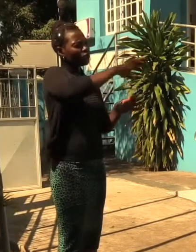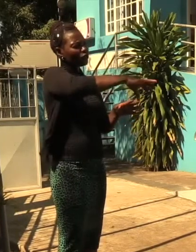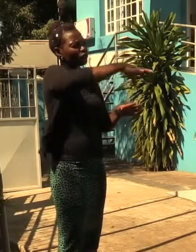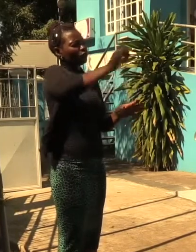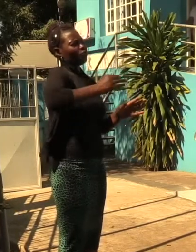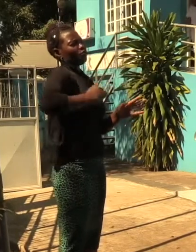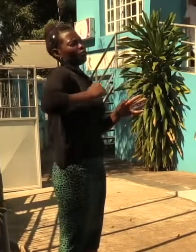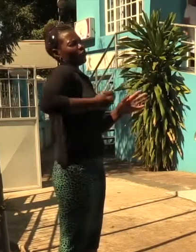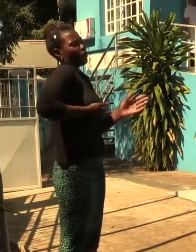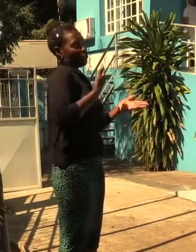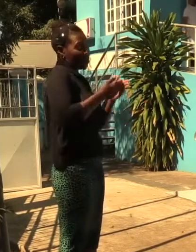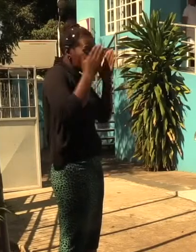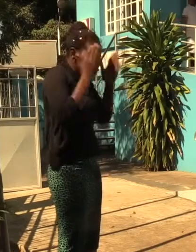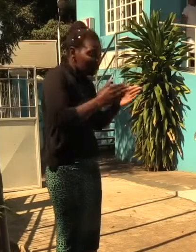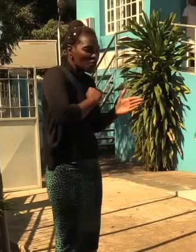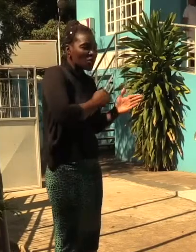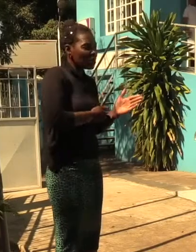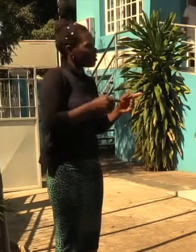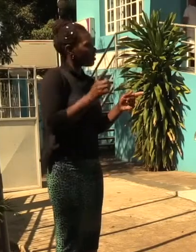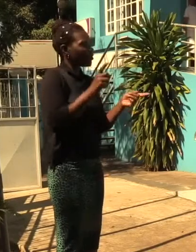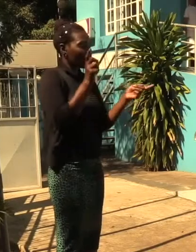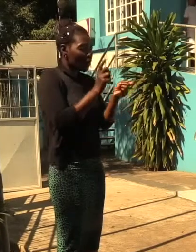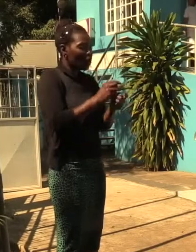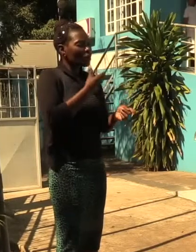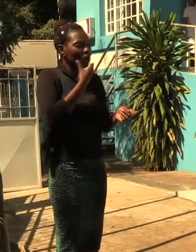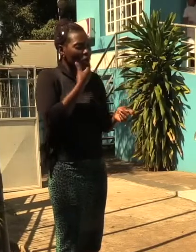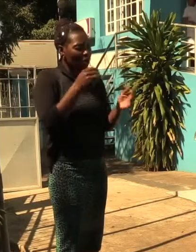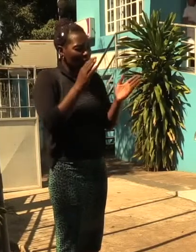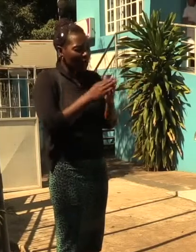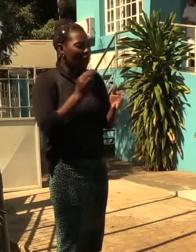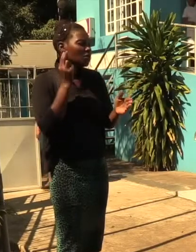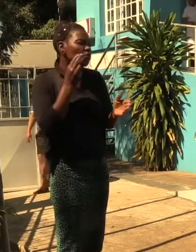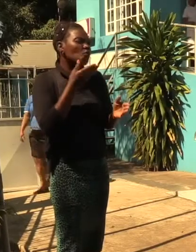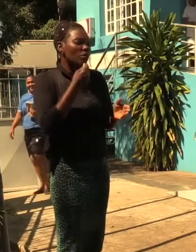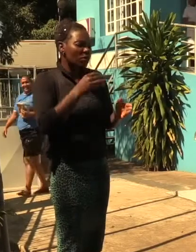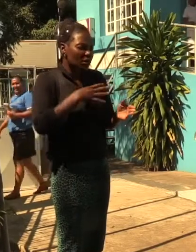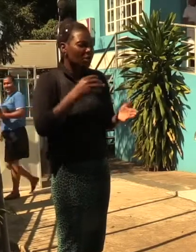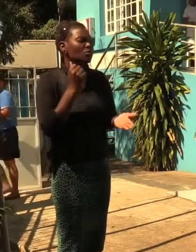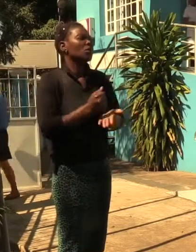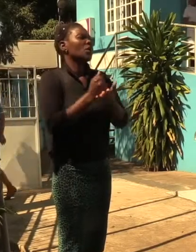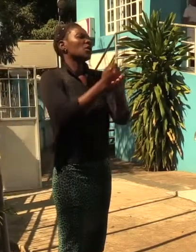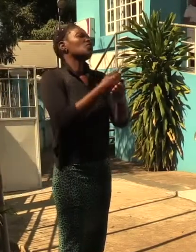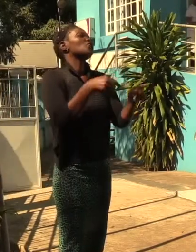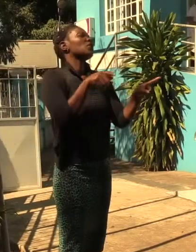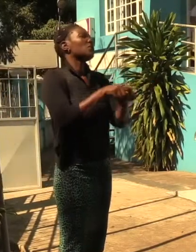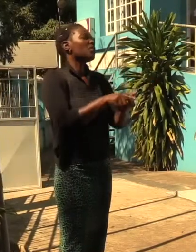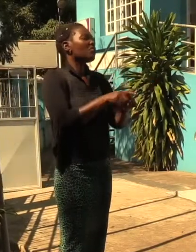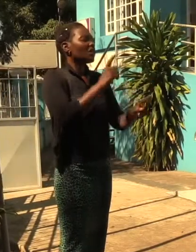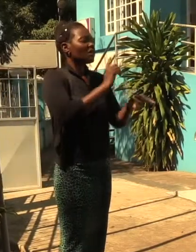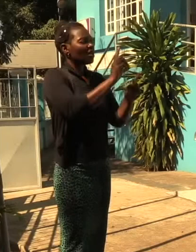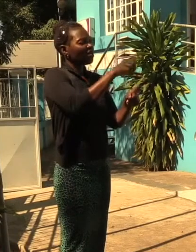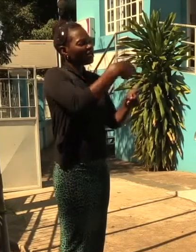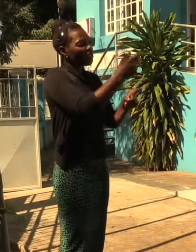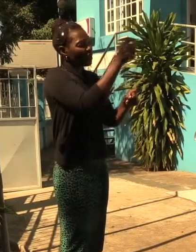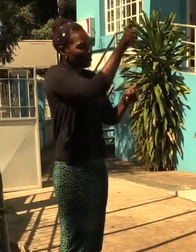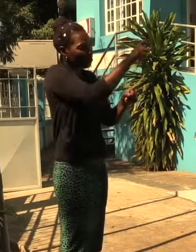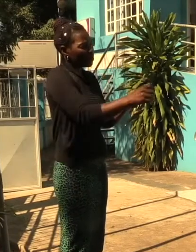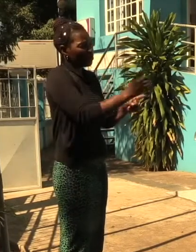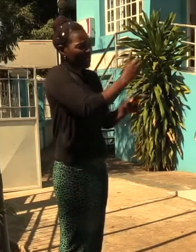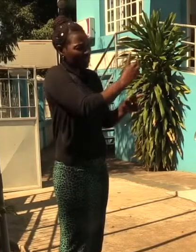as mulheres, incluímos os homens surdos. Ajudamos também pessoas com outras deficiências e sensibilizamos